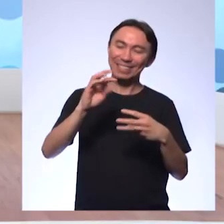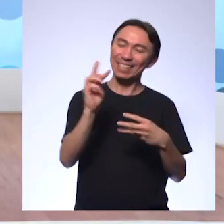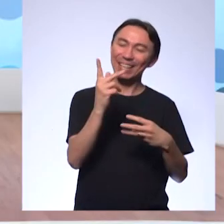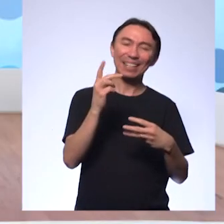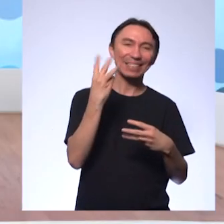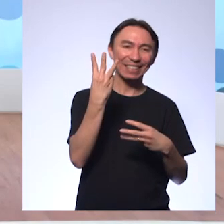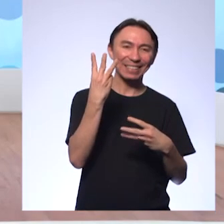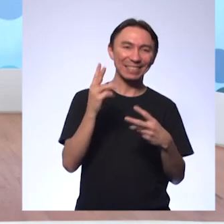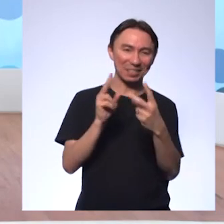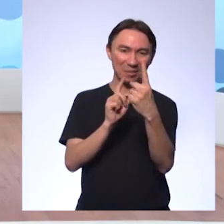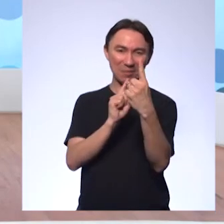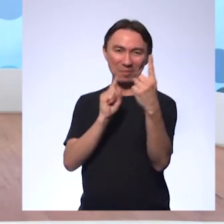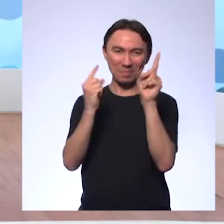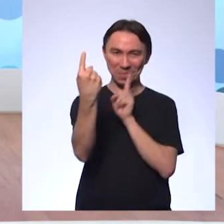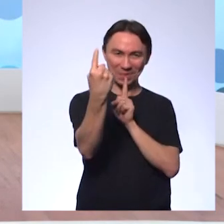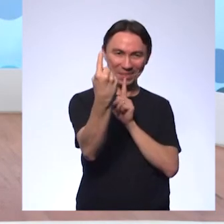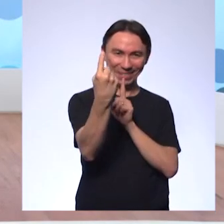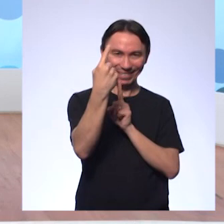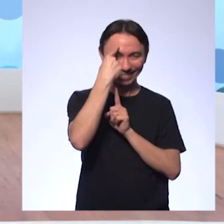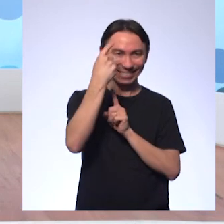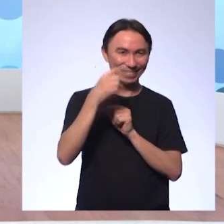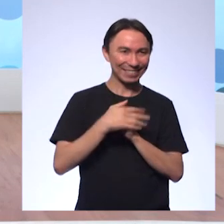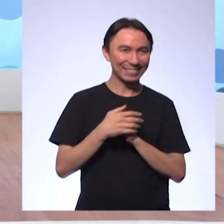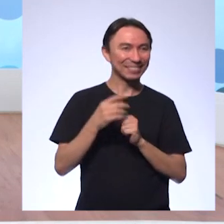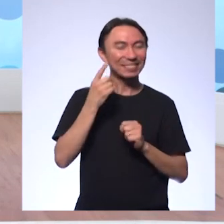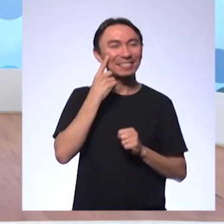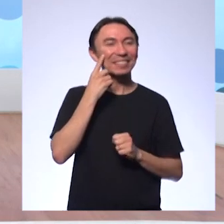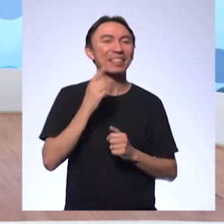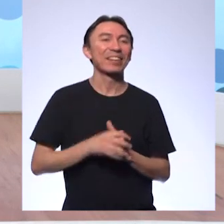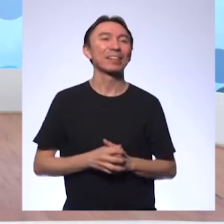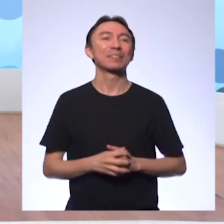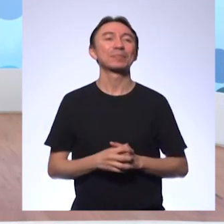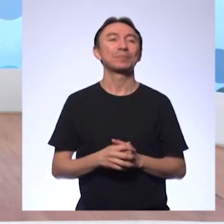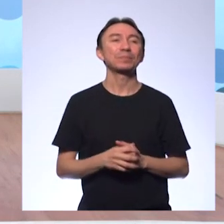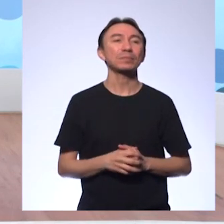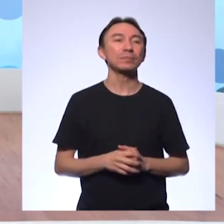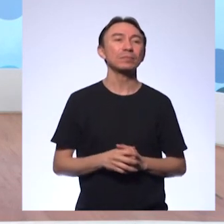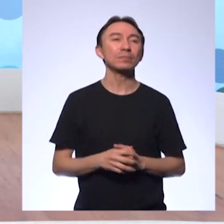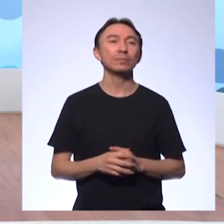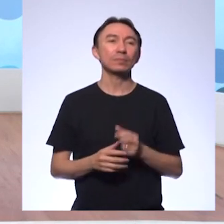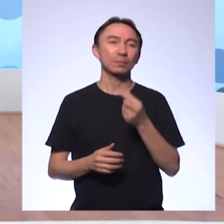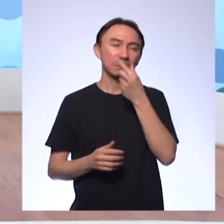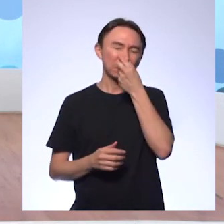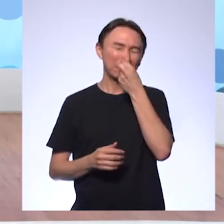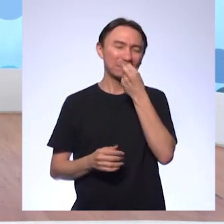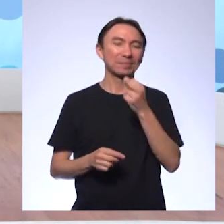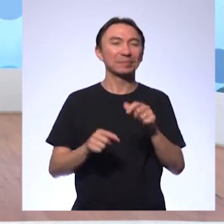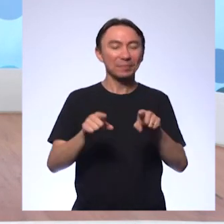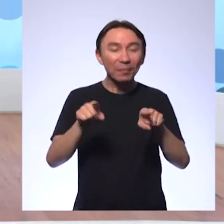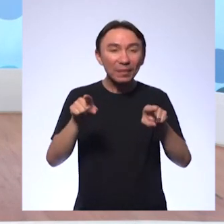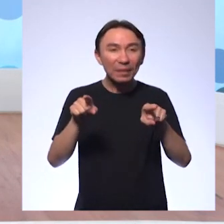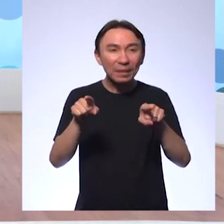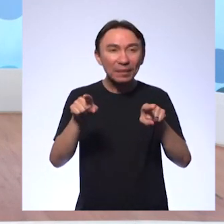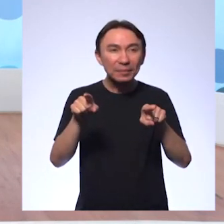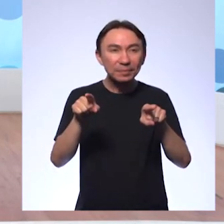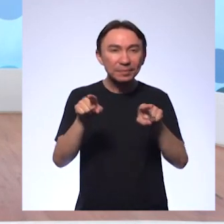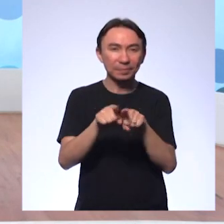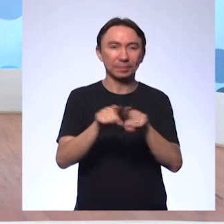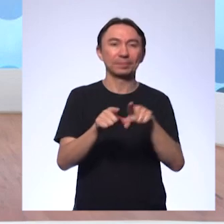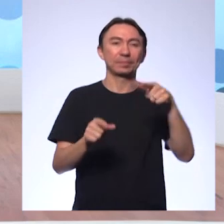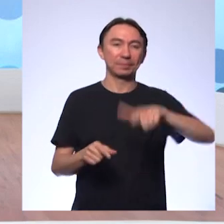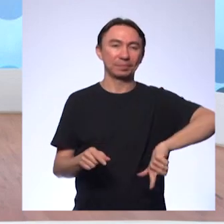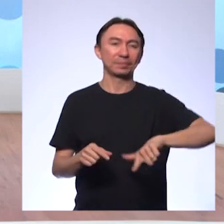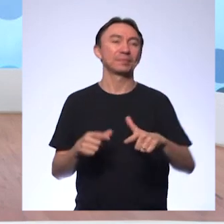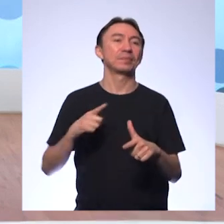visualizarem, aqui, deixa eu colocar para vocês aqui. Também tem nós temos